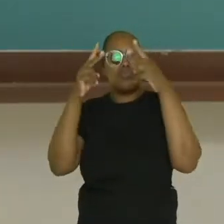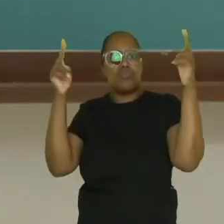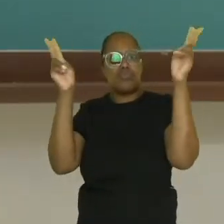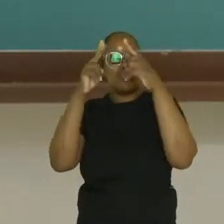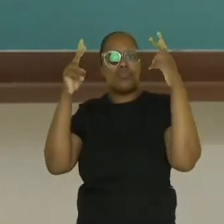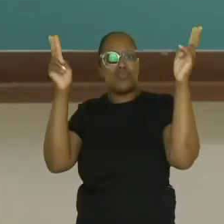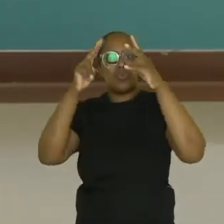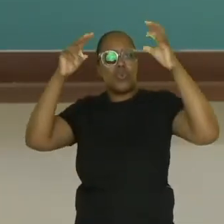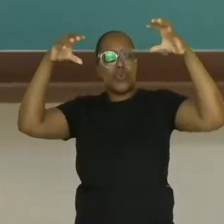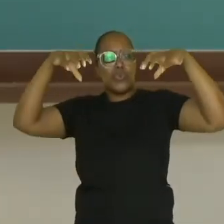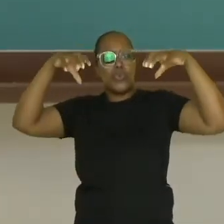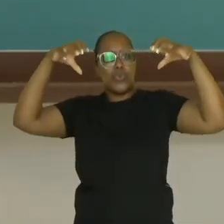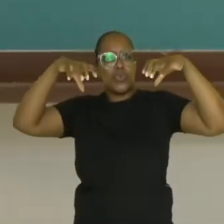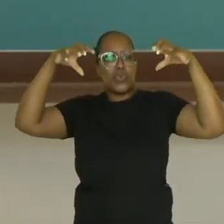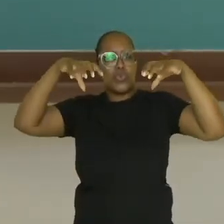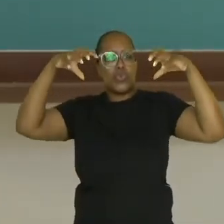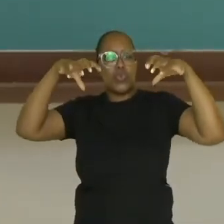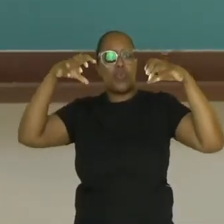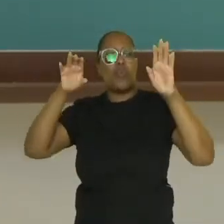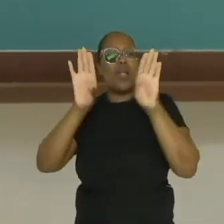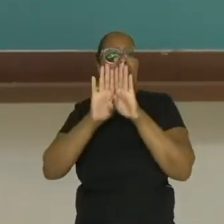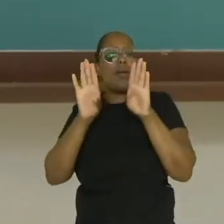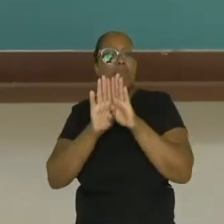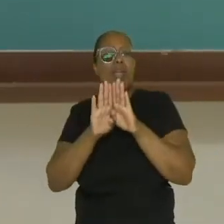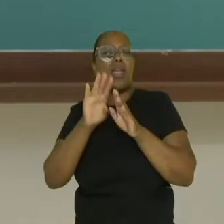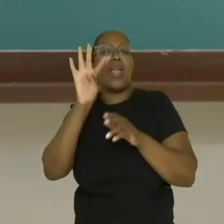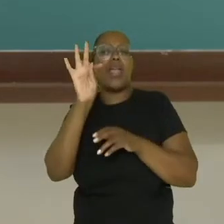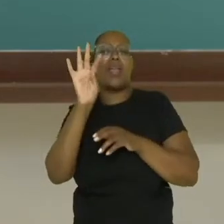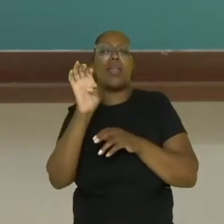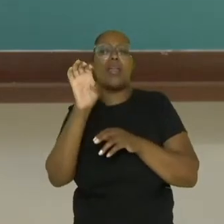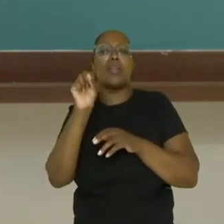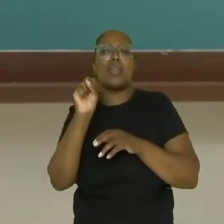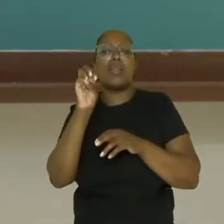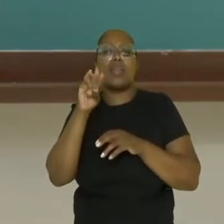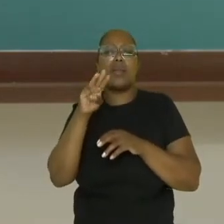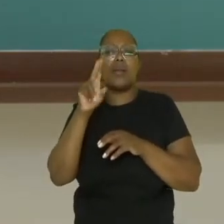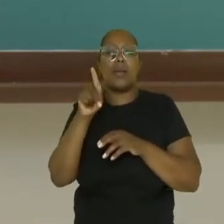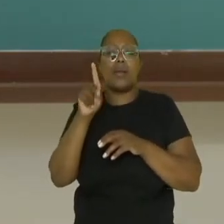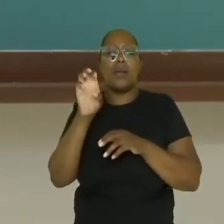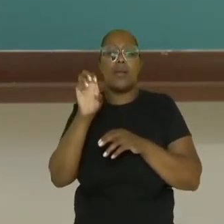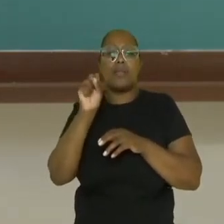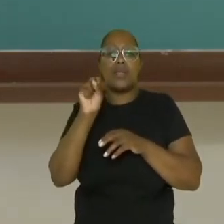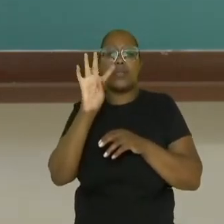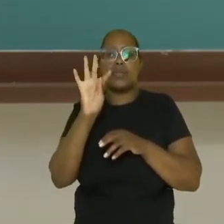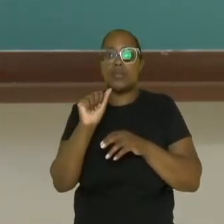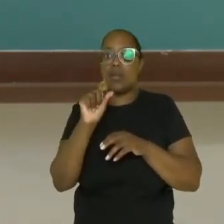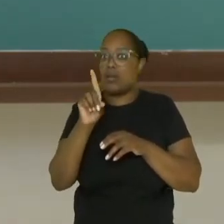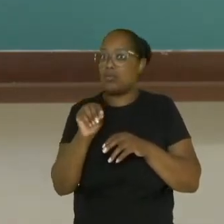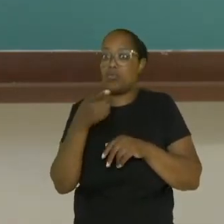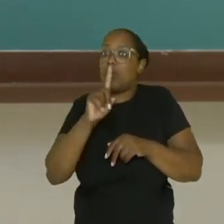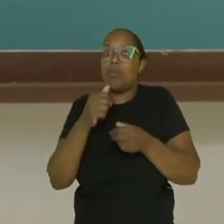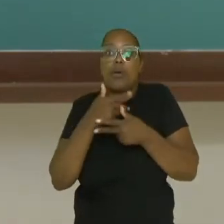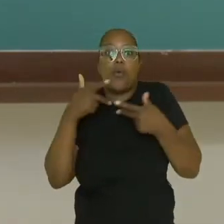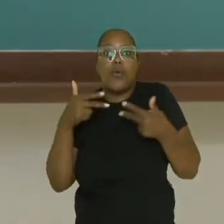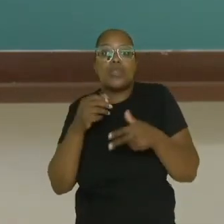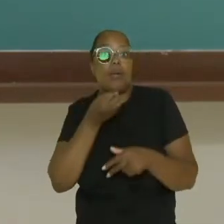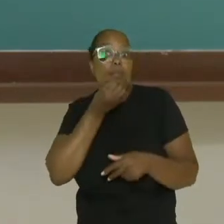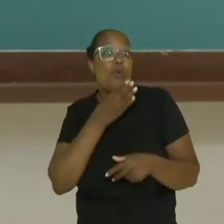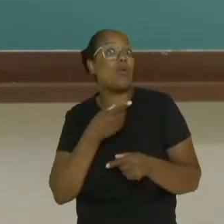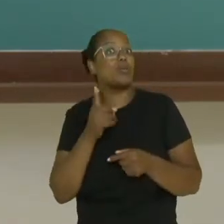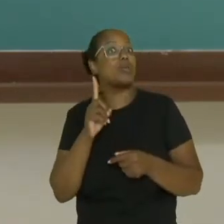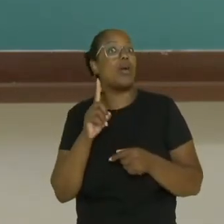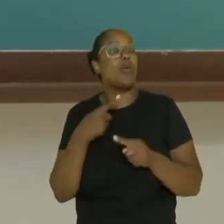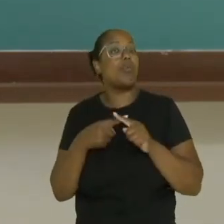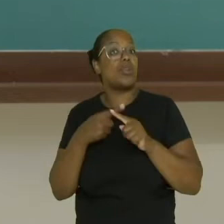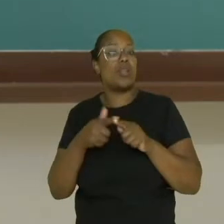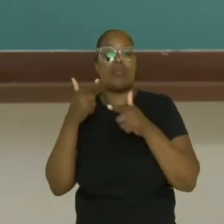podemos observar, claro que tempestade não é algo bom, né? A tempestade não é algo bom, porque infelizmente ela